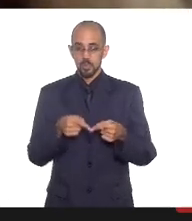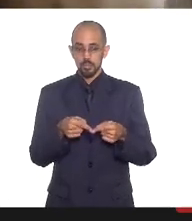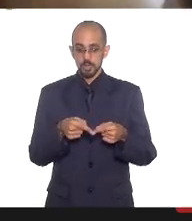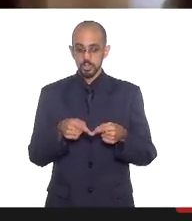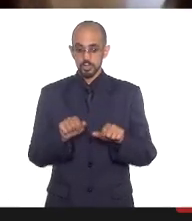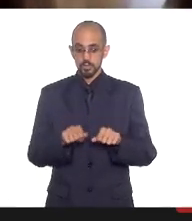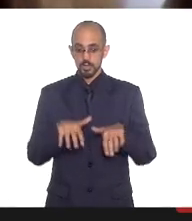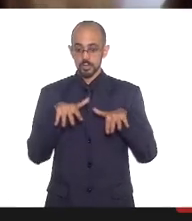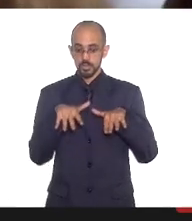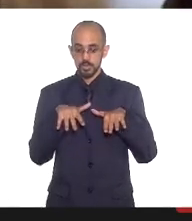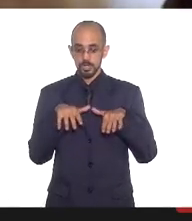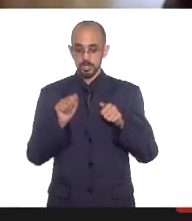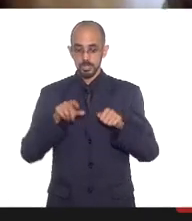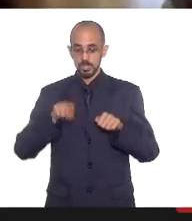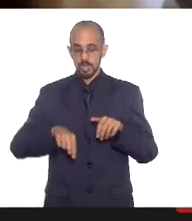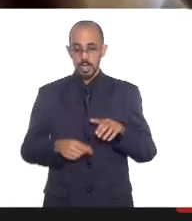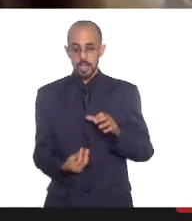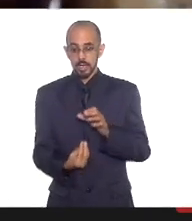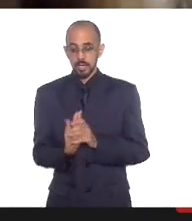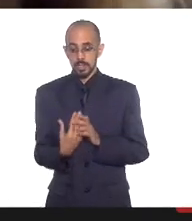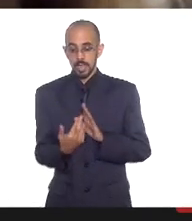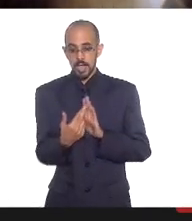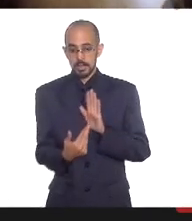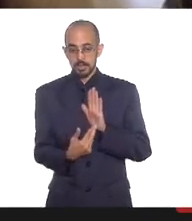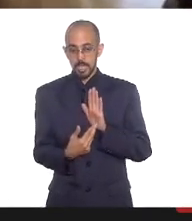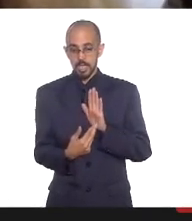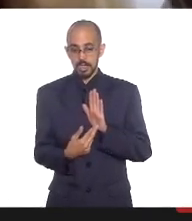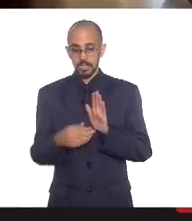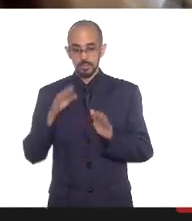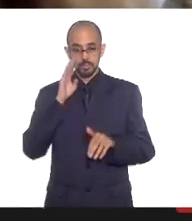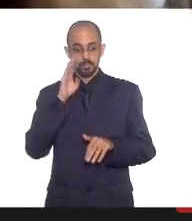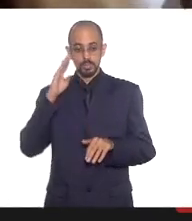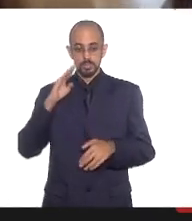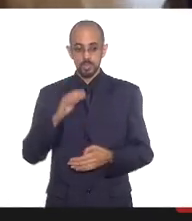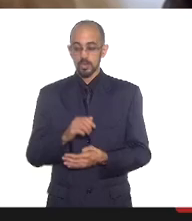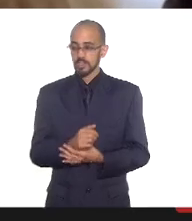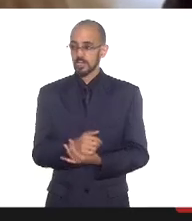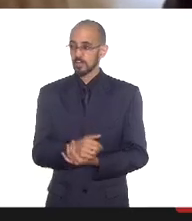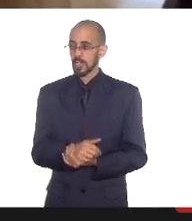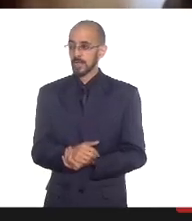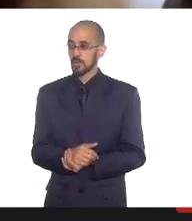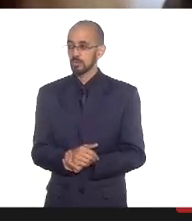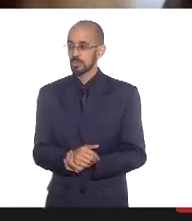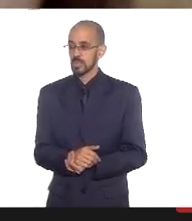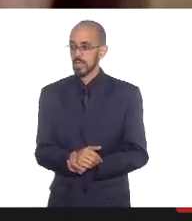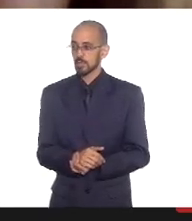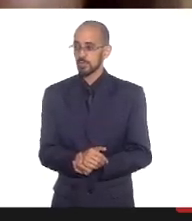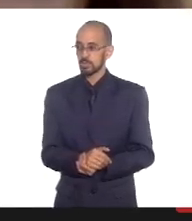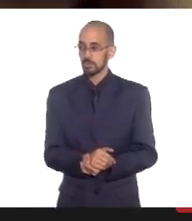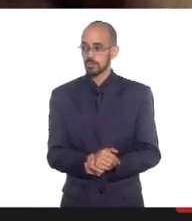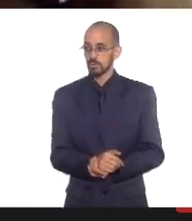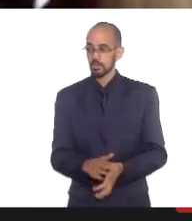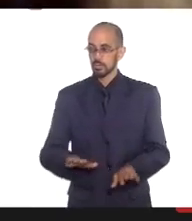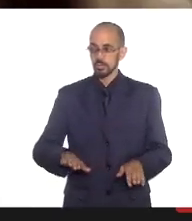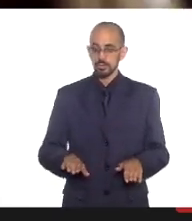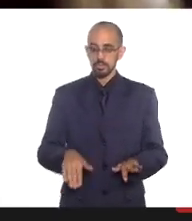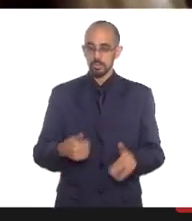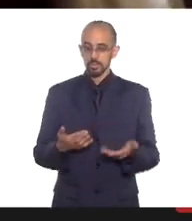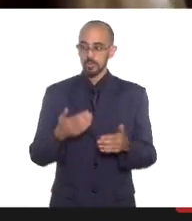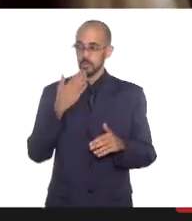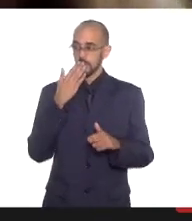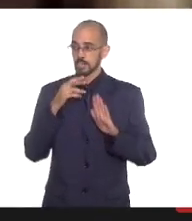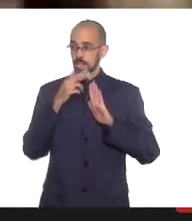que estabeleceu os critérios de prioridade E qual seria a secretária de